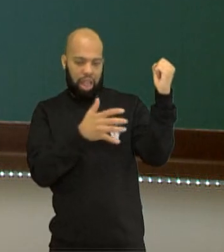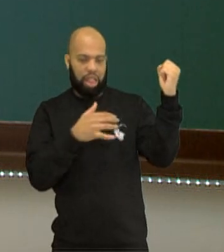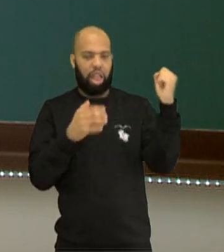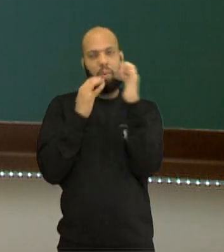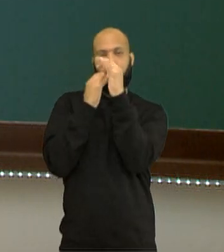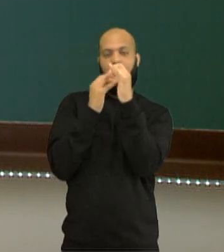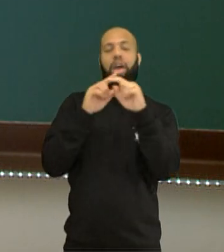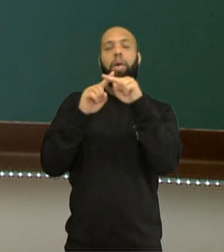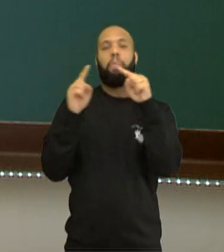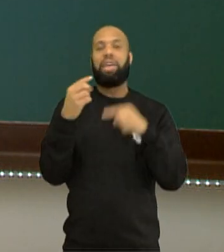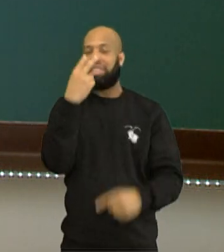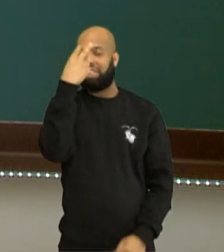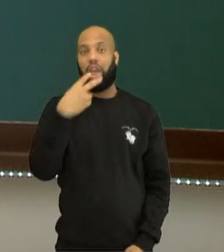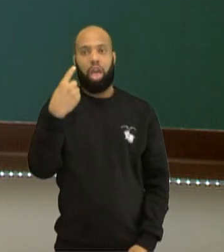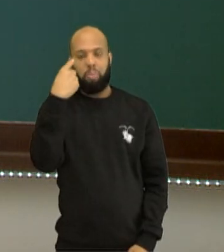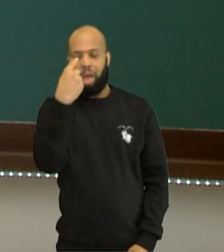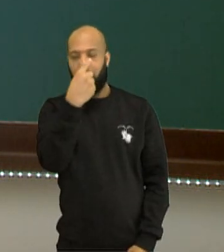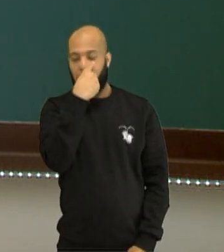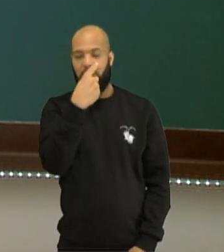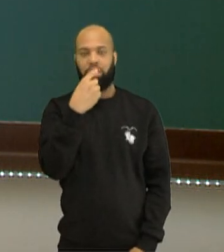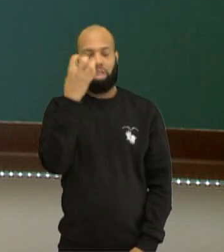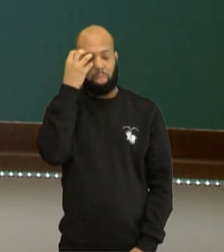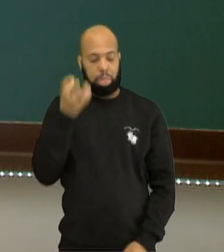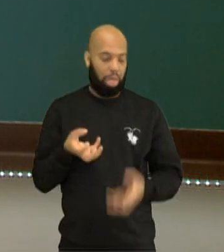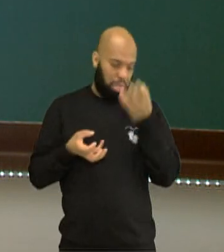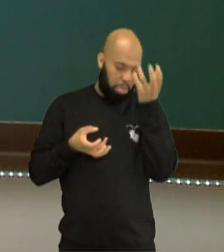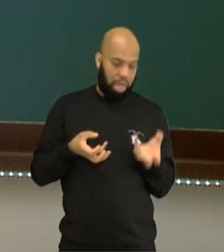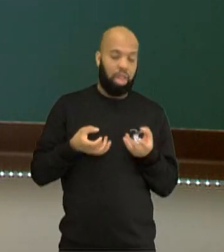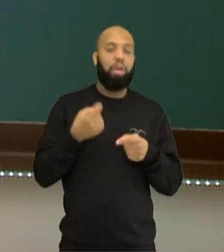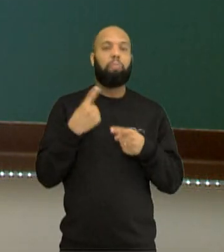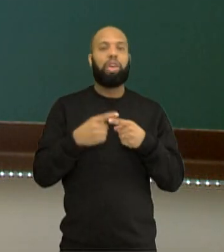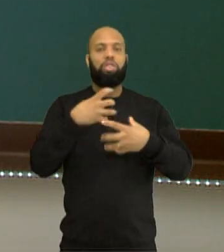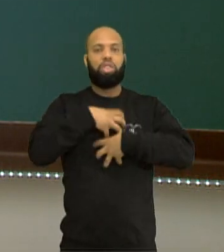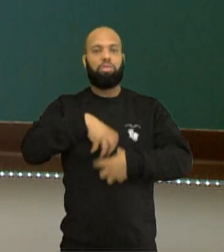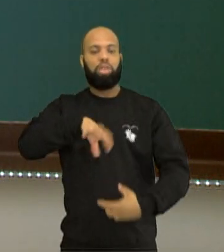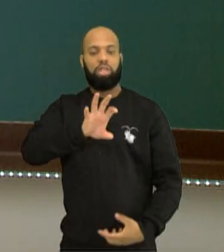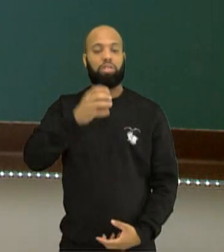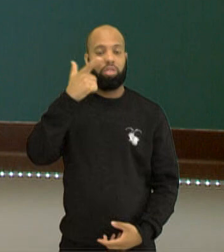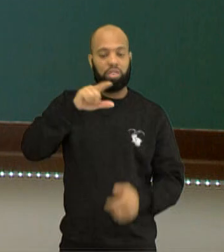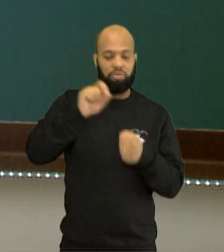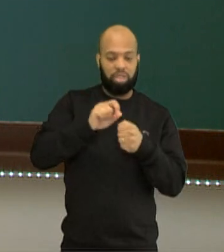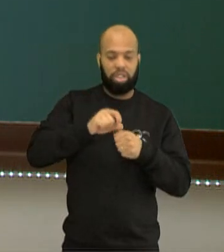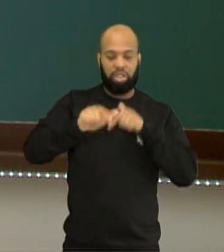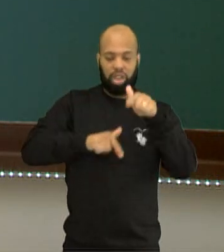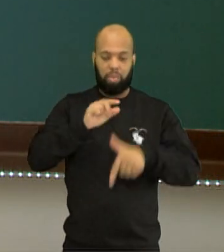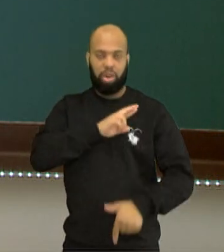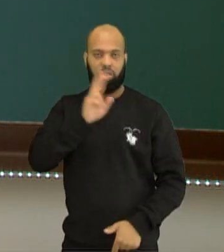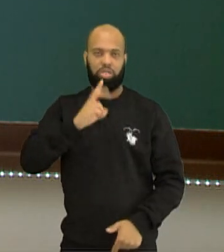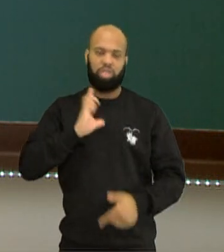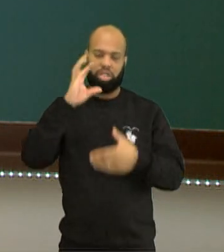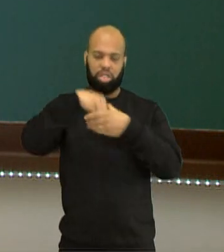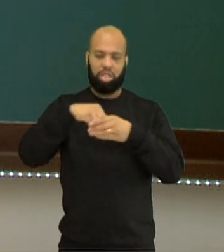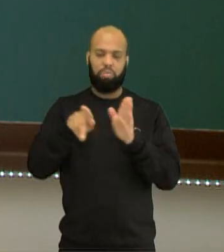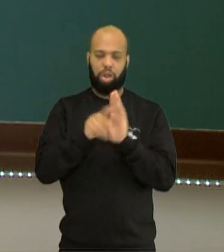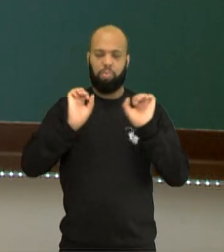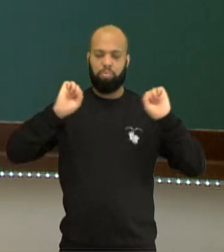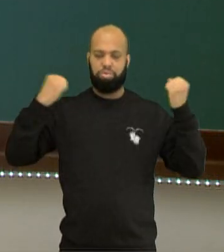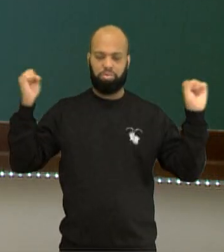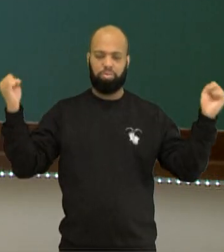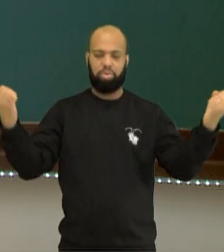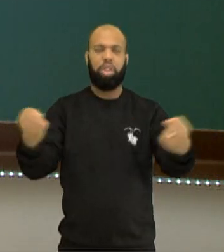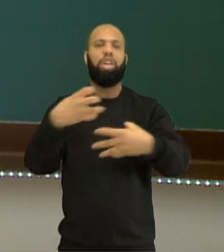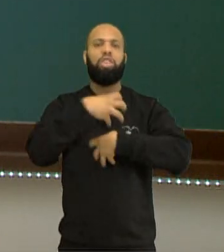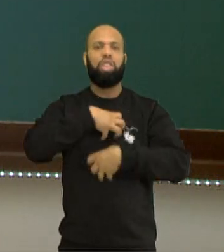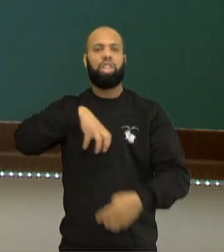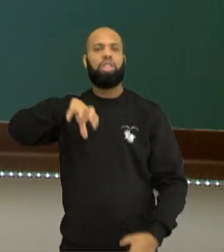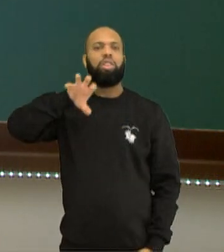músicos eles tinham sua visão retirada para que pudesse exatamente fazer aquele trabalho religioso dentro dos templos. Então dessa forma não ofenderia